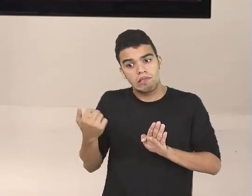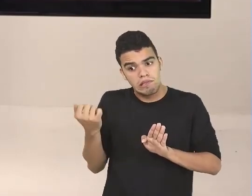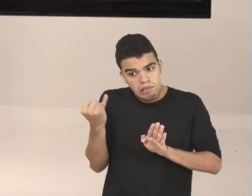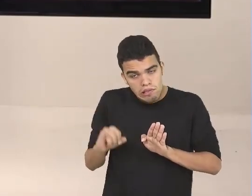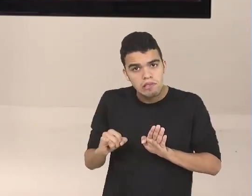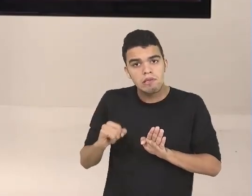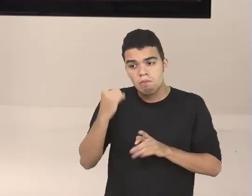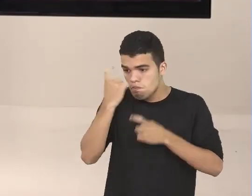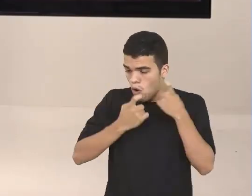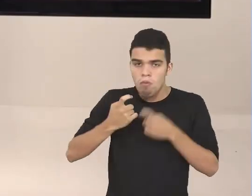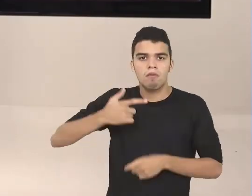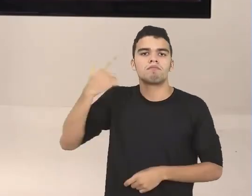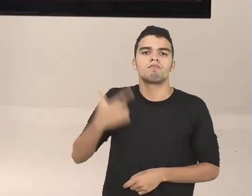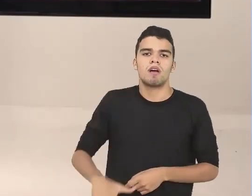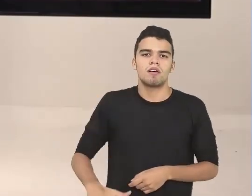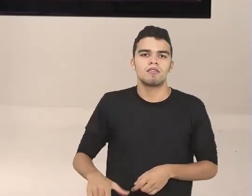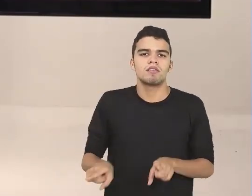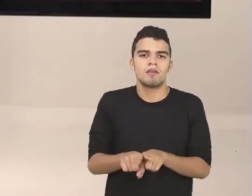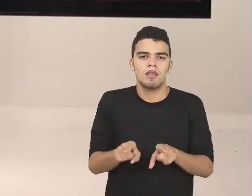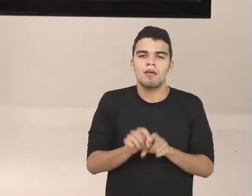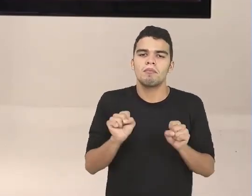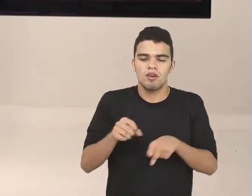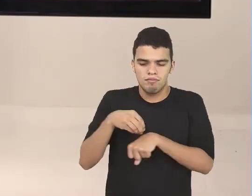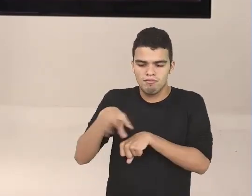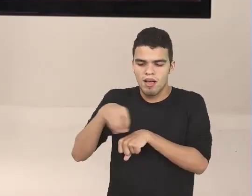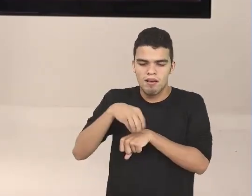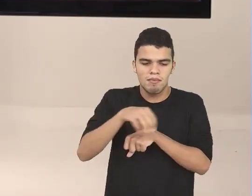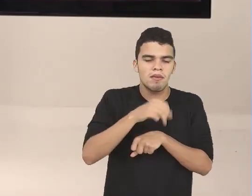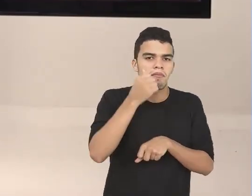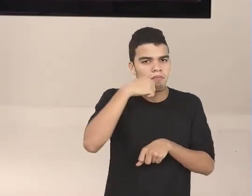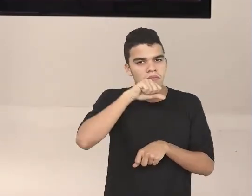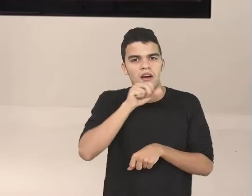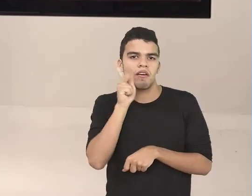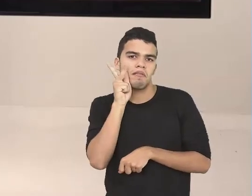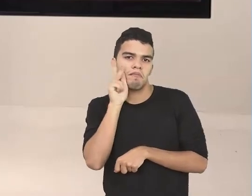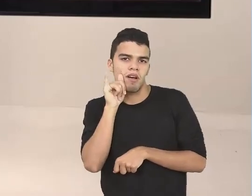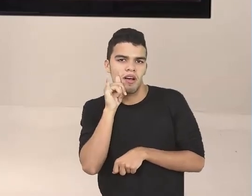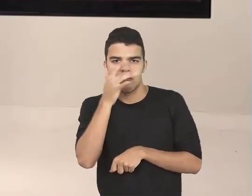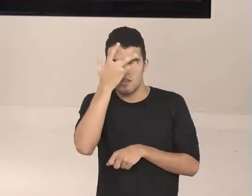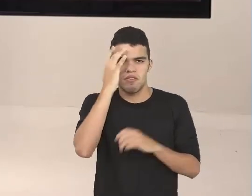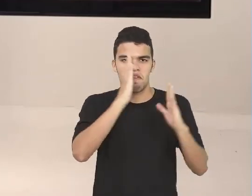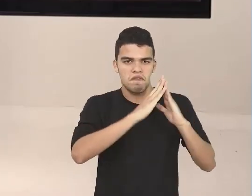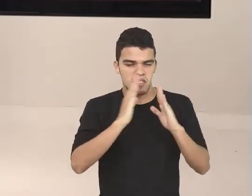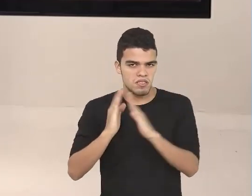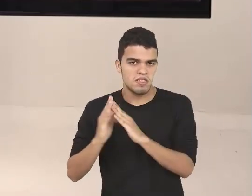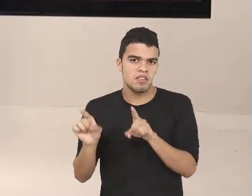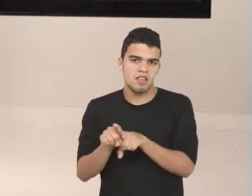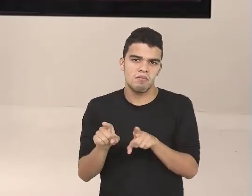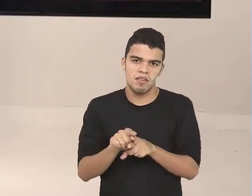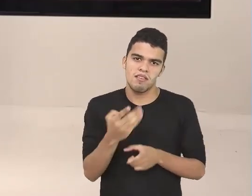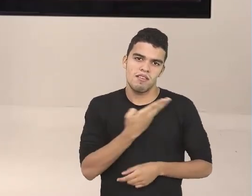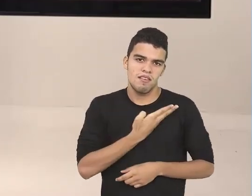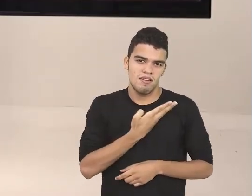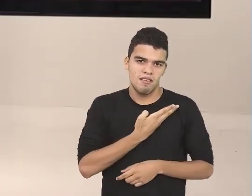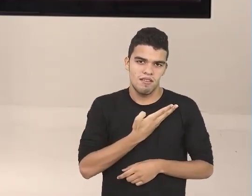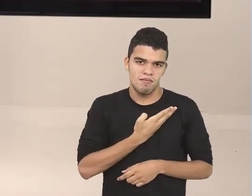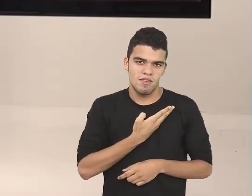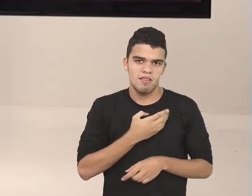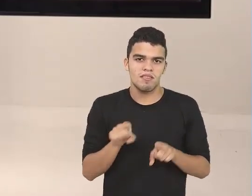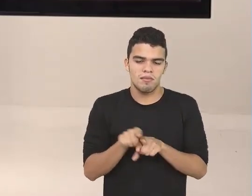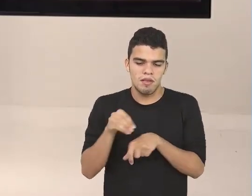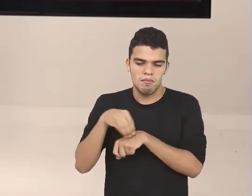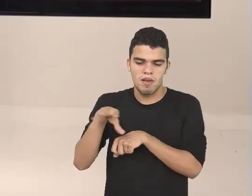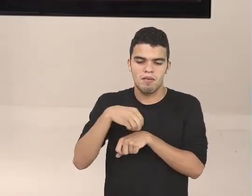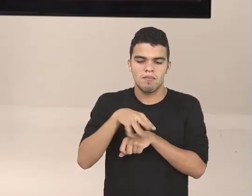podem também passar para os seus pais, para os seus parentes mais próximos, para os seus vizinhos e amigos que vocês têm